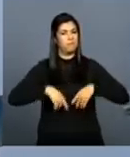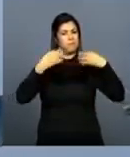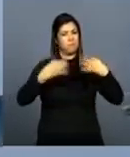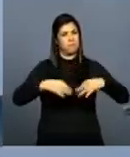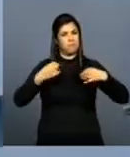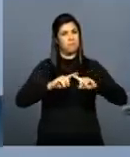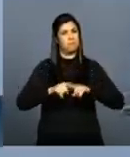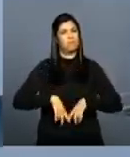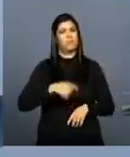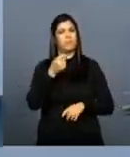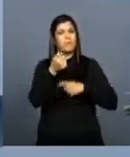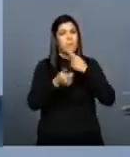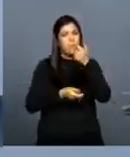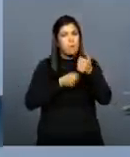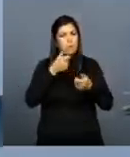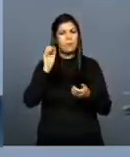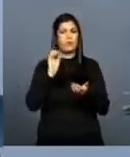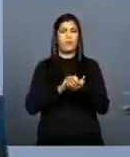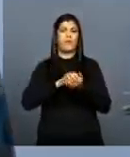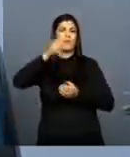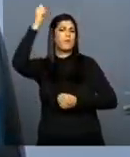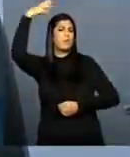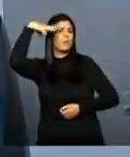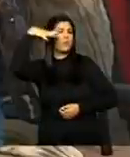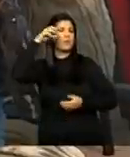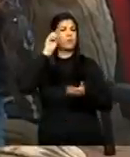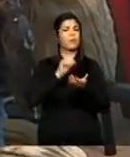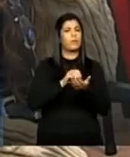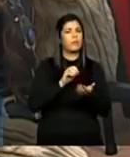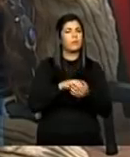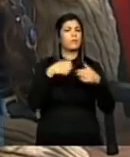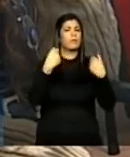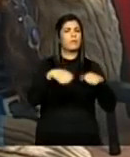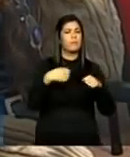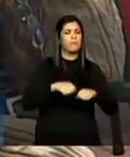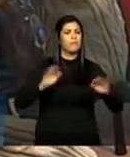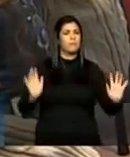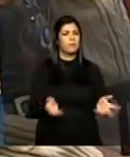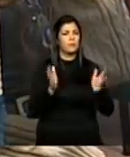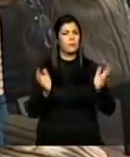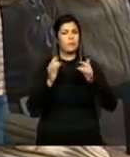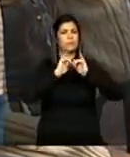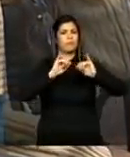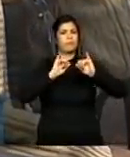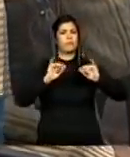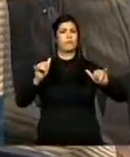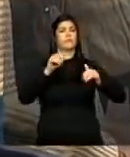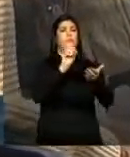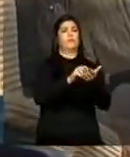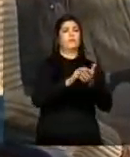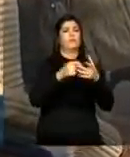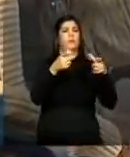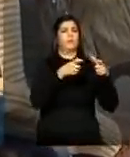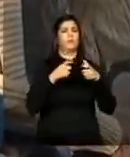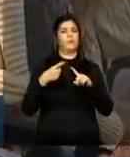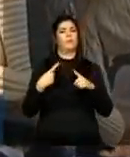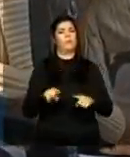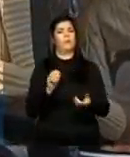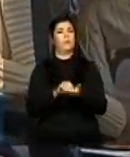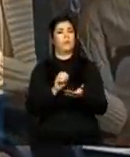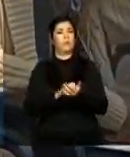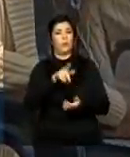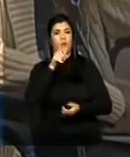parará, mas que é pouco, que ainda falta luz não sei aonde, que ainda temos que fazer fomento melhor porque está faltando em tal lugar, porque está faltando água